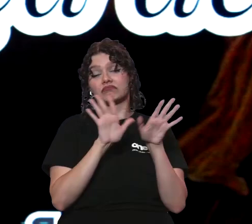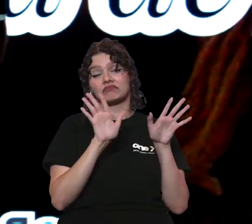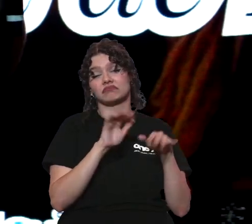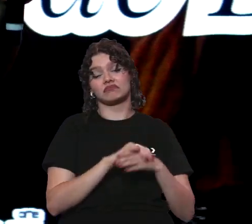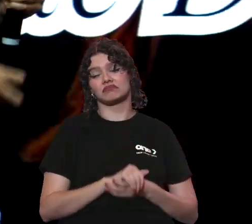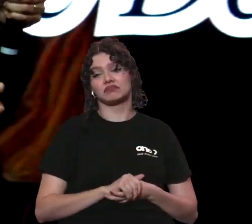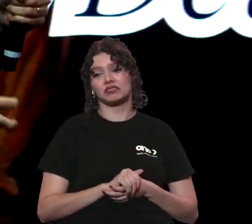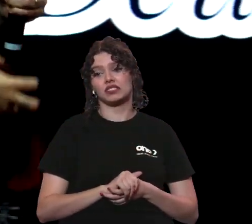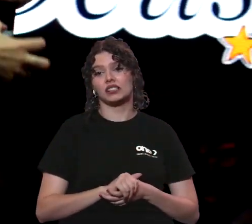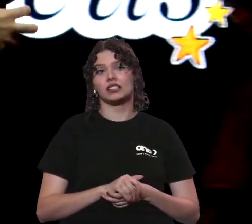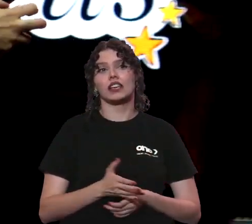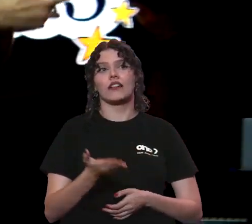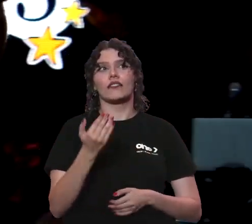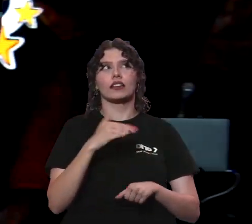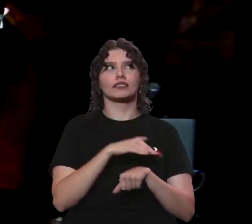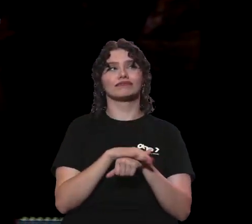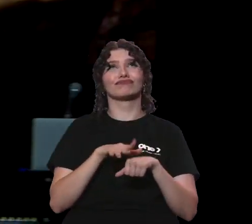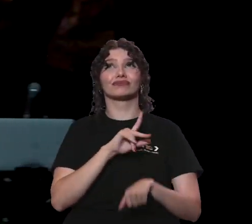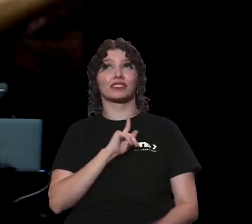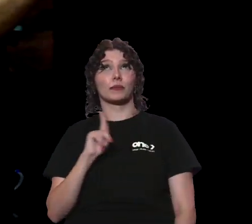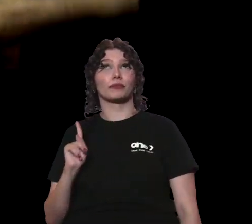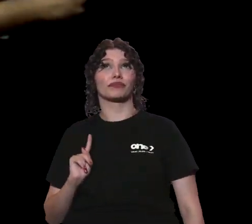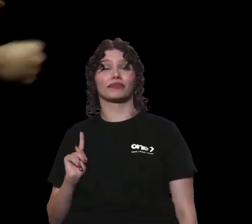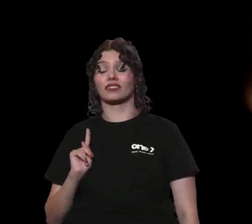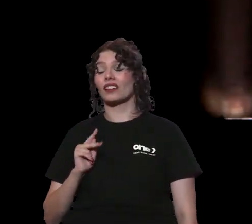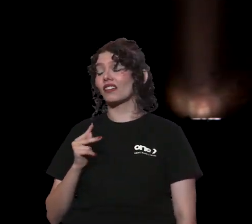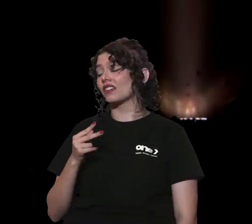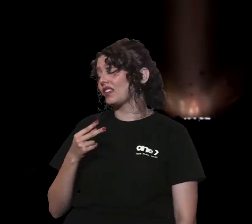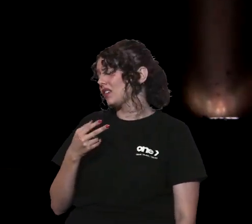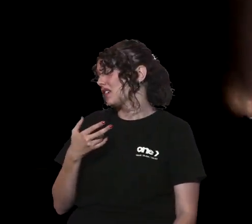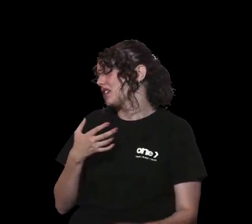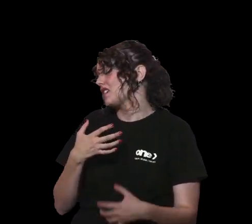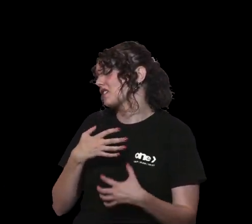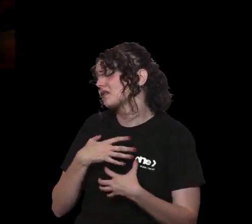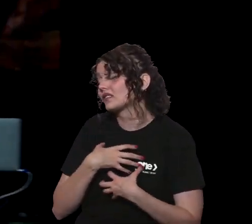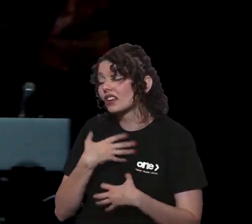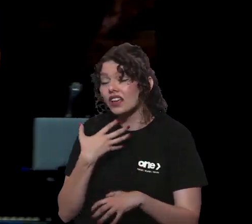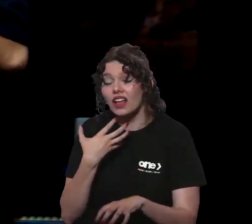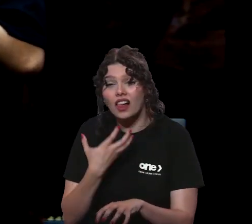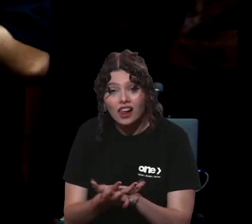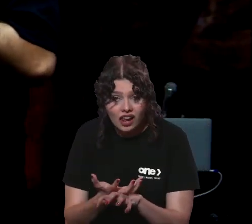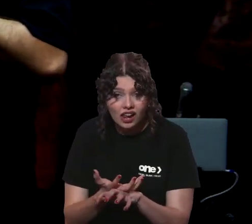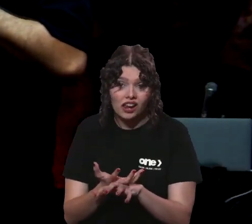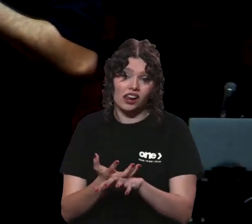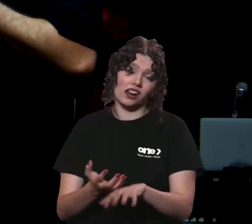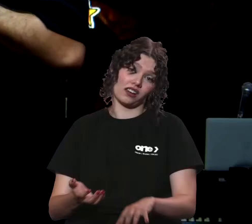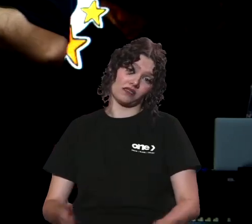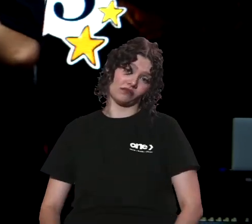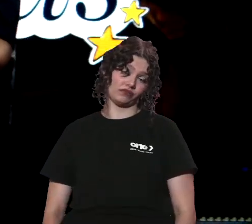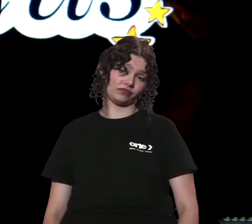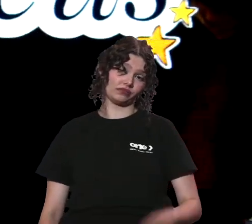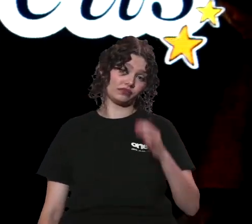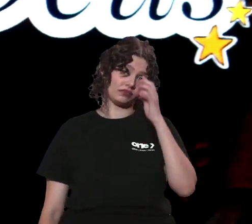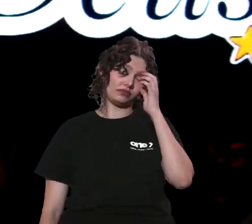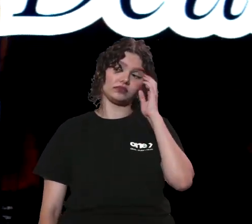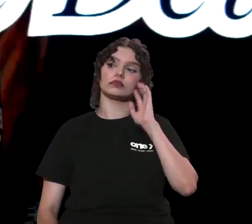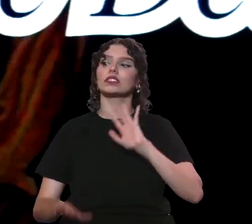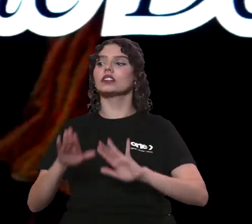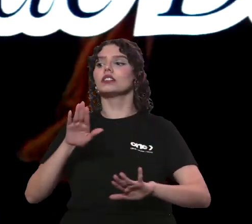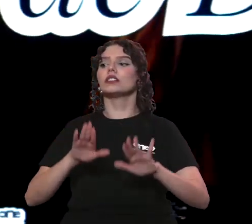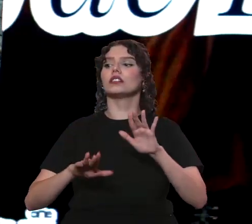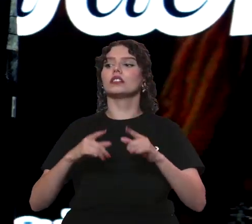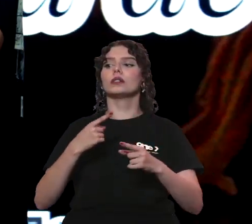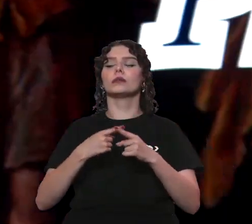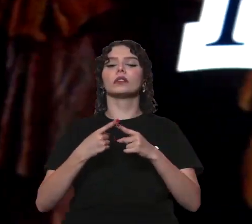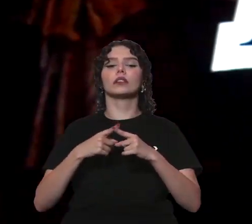E aí vem conversar comigo e fala: pastor, eu não consigo sentir a presença de Deus. Talvez seja porque